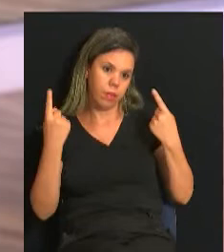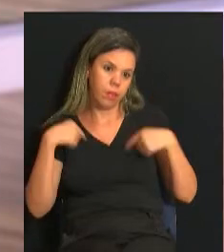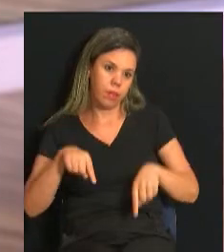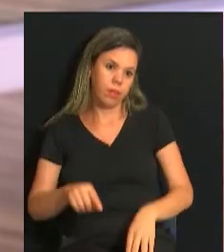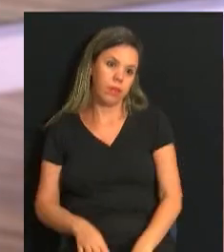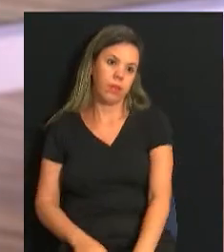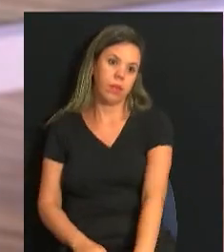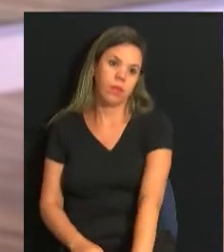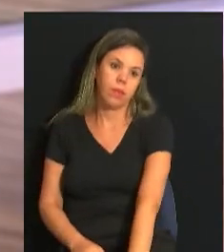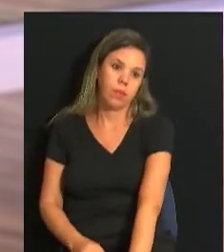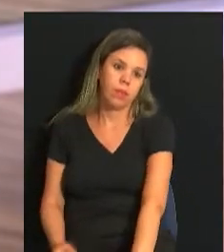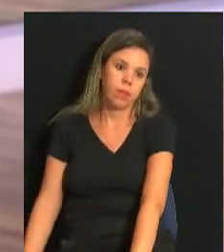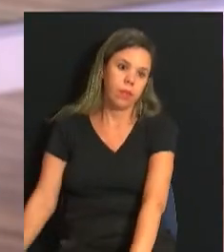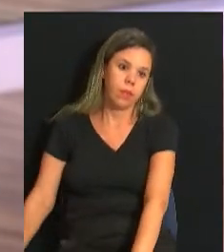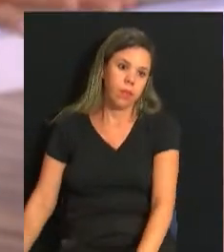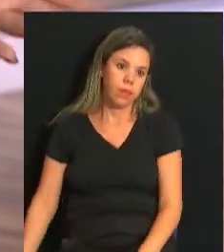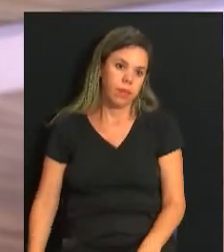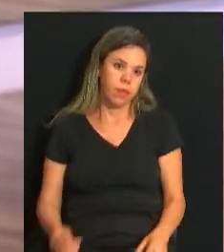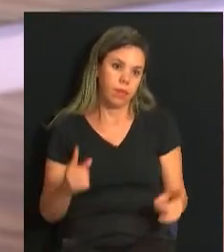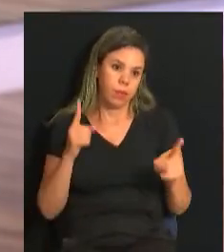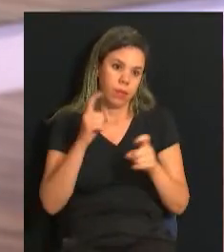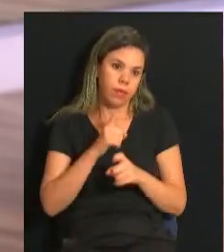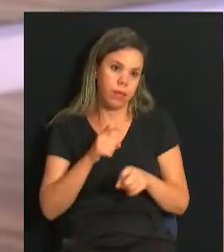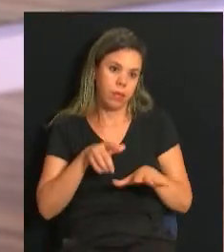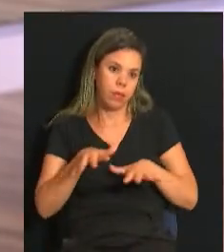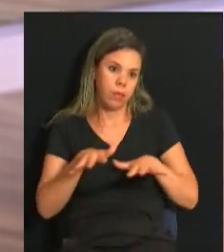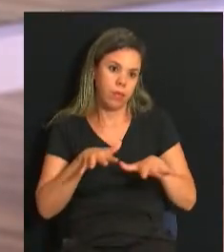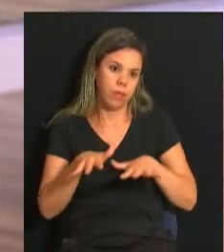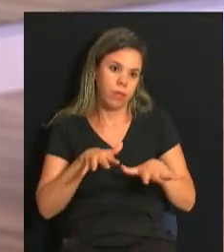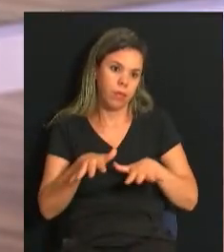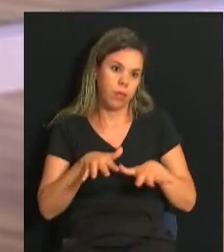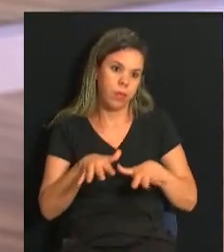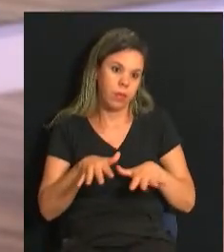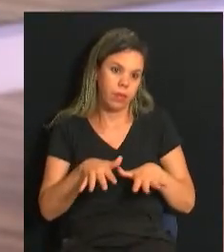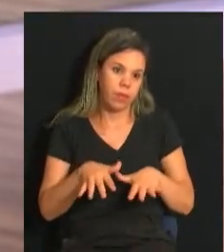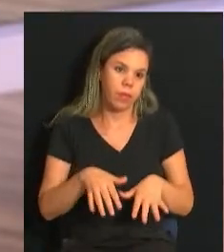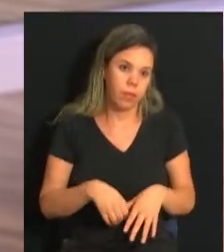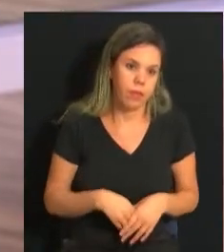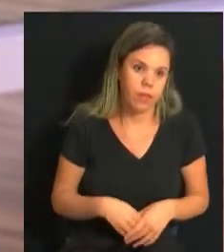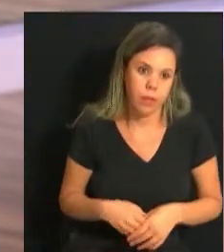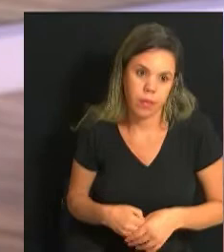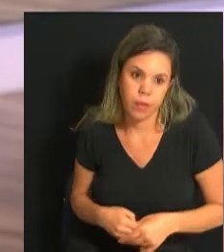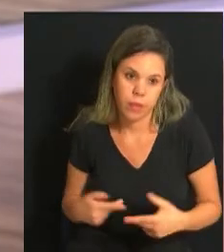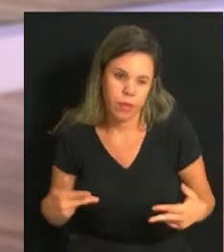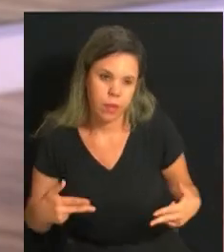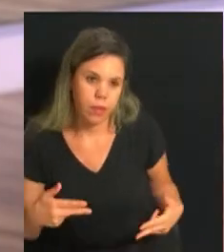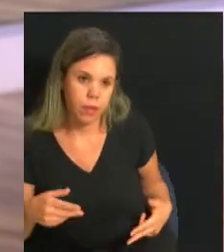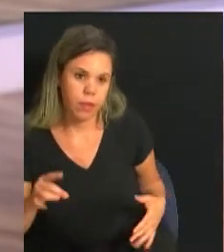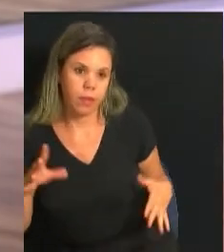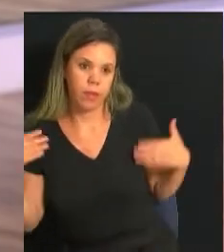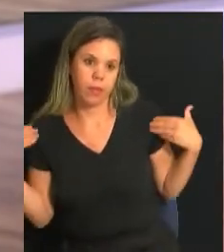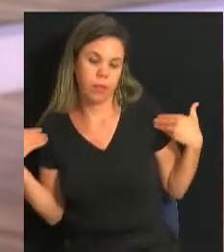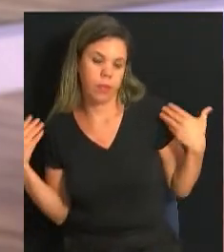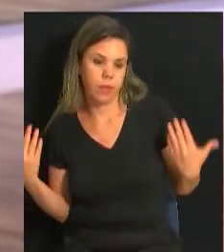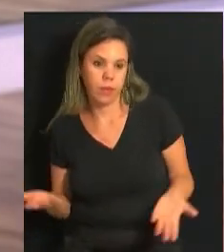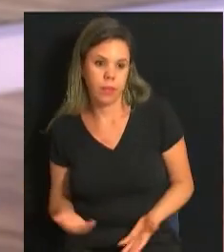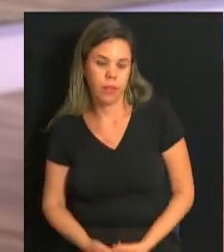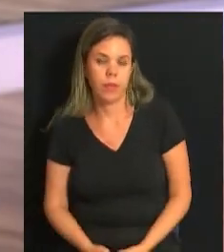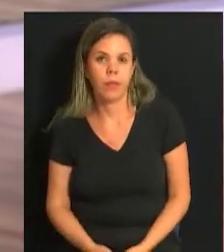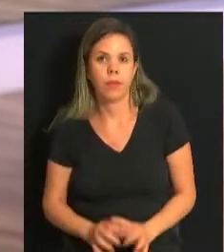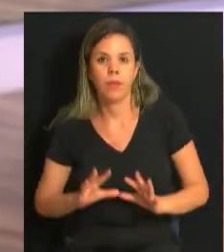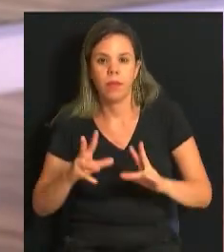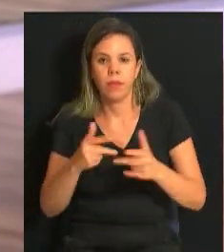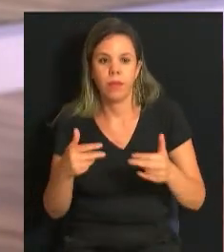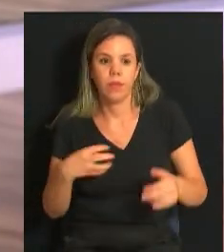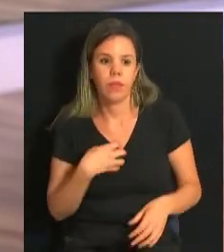pessoas que têm dificuldade motora coordenação visualizou para diversão Talita tem